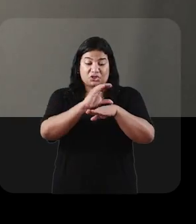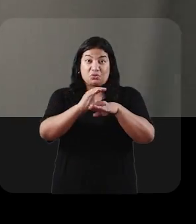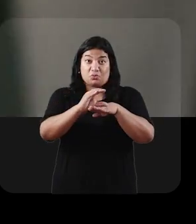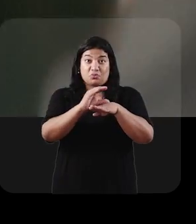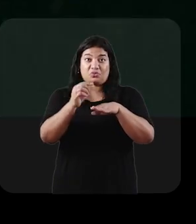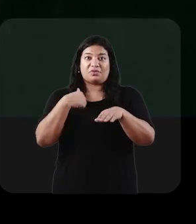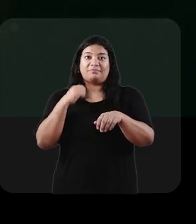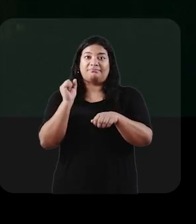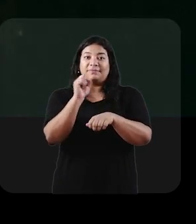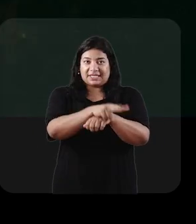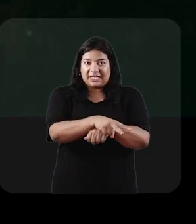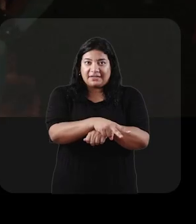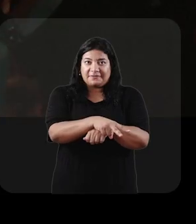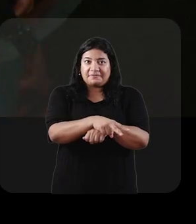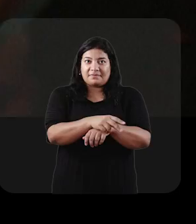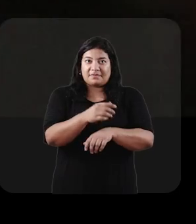maquiagem.